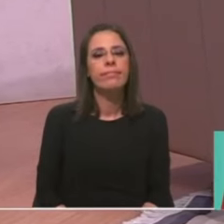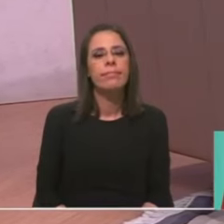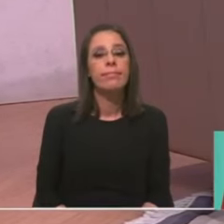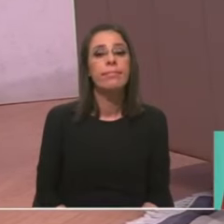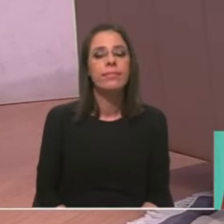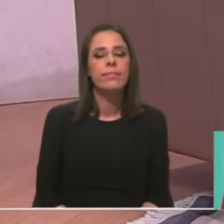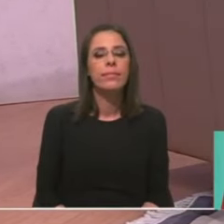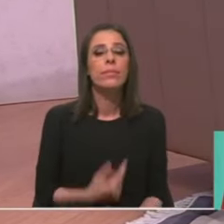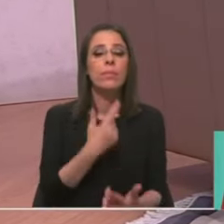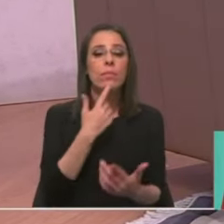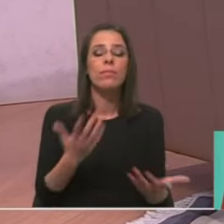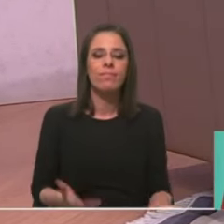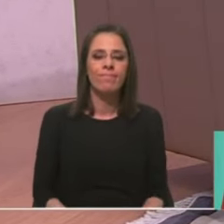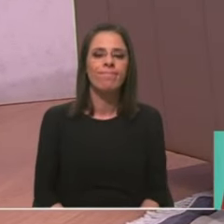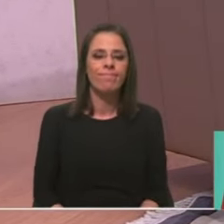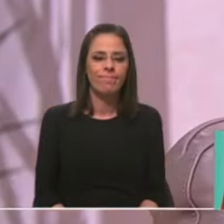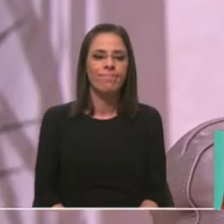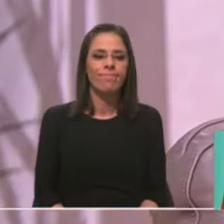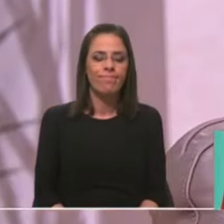muito. Deslumbrei muito, por isso é